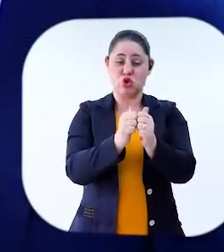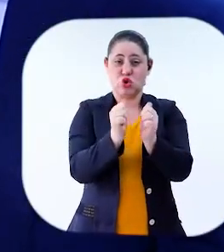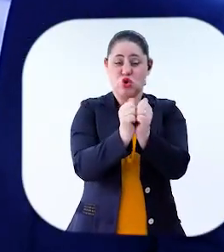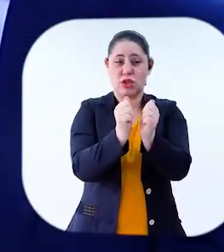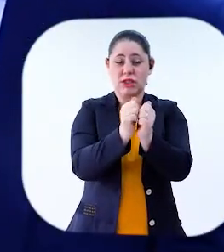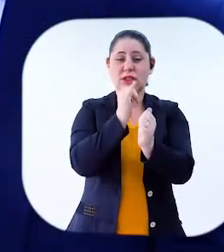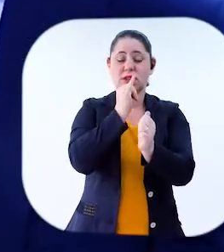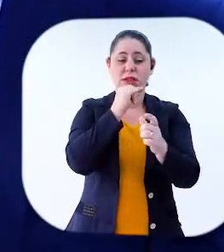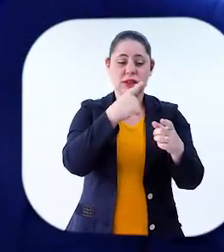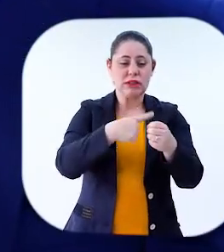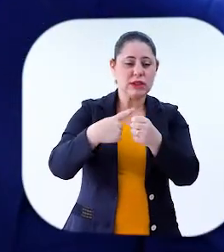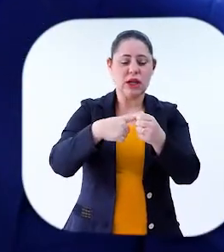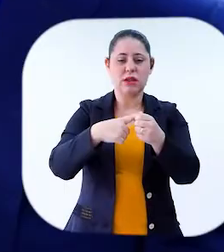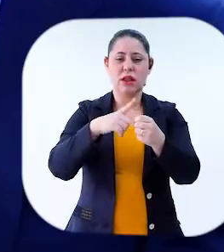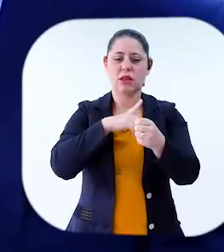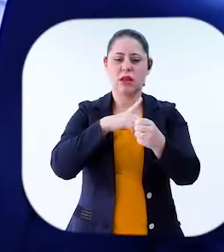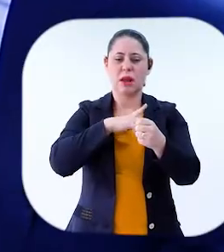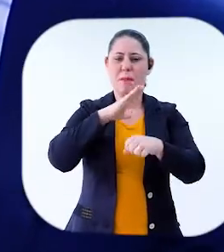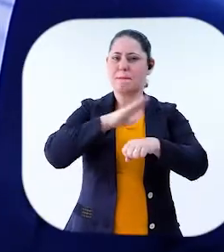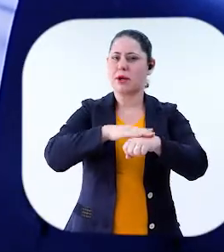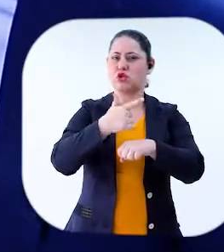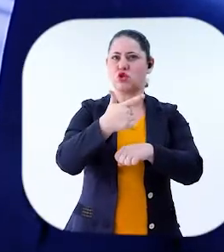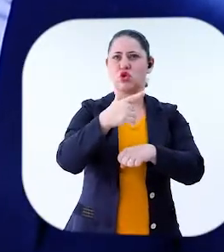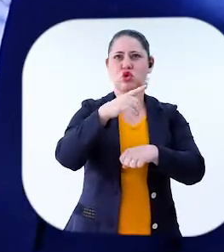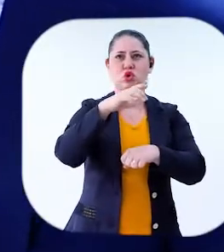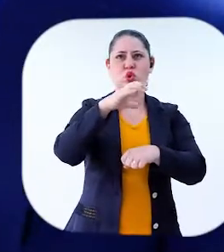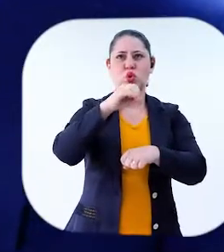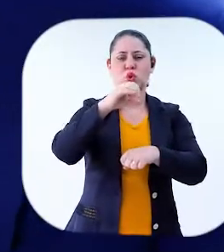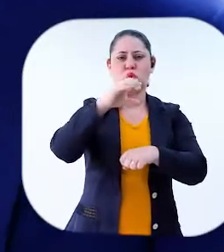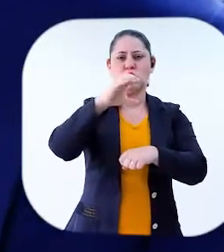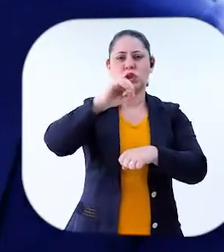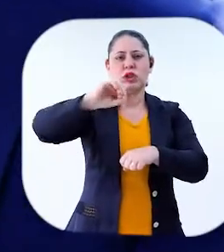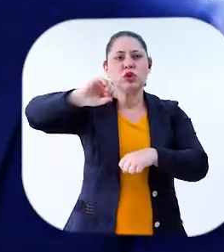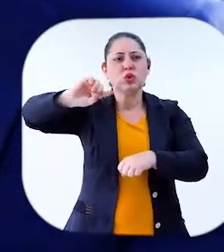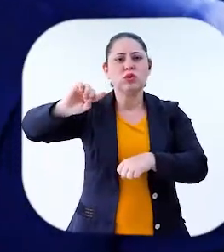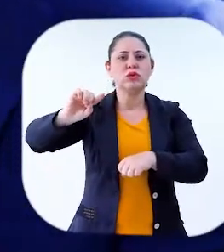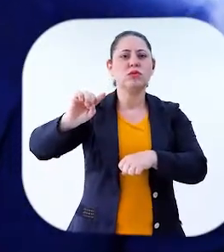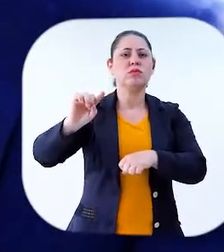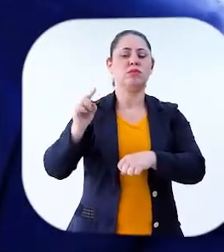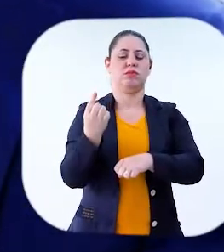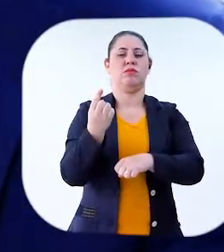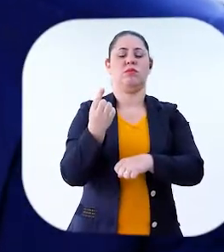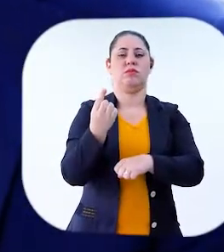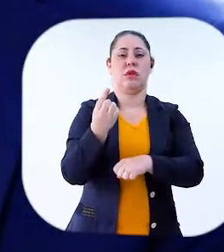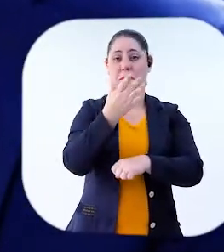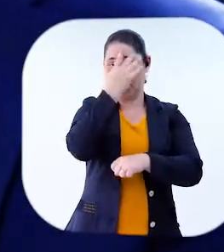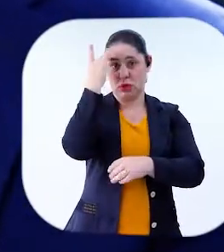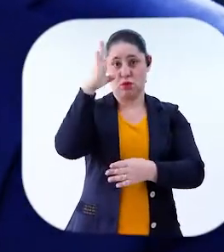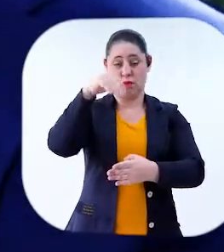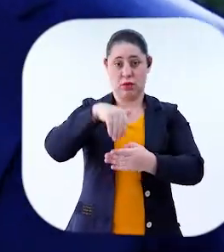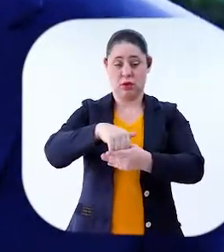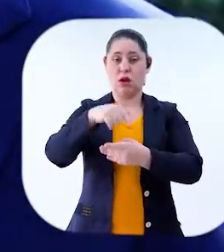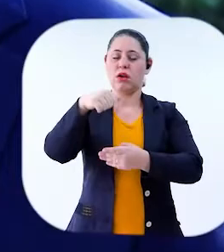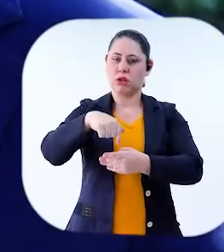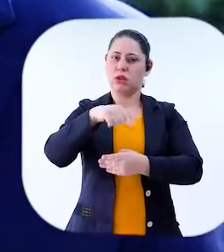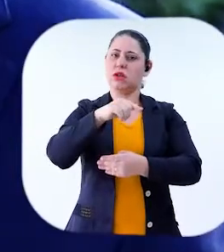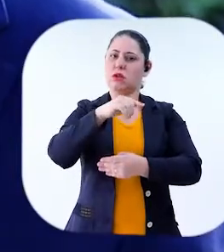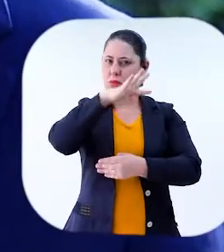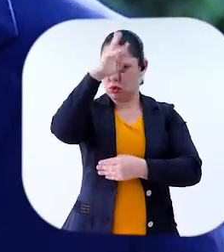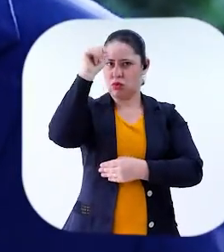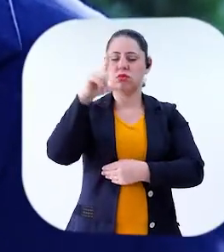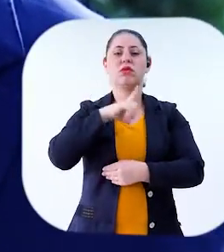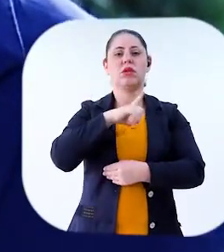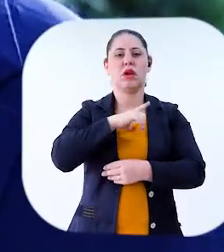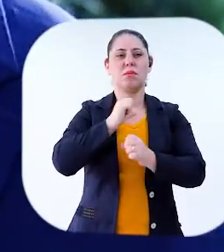turno? Naquelas cidades onde há mais de 200 mil eleitores. Aqui no Mato Grosso do Sul nós temos a possibilidade